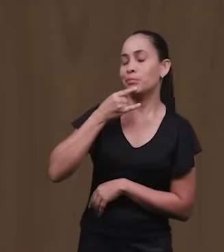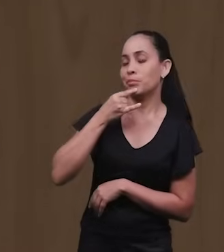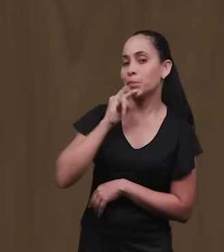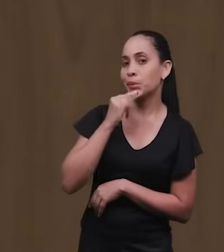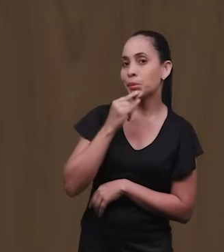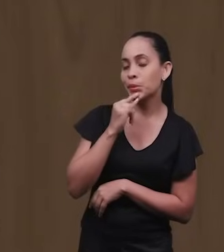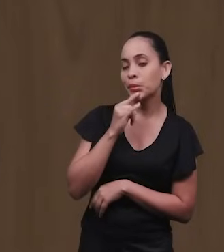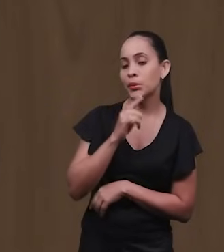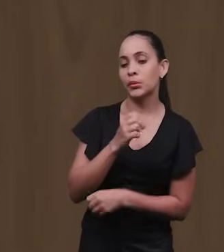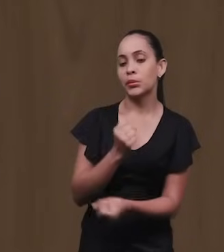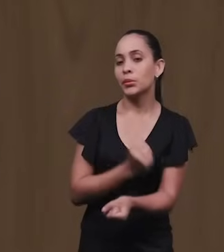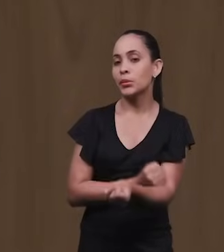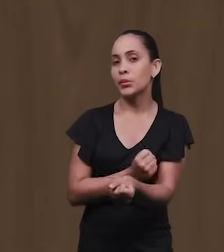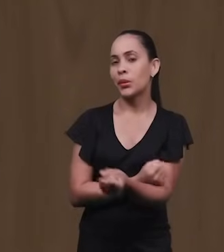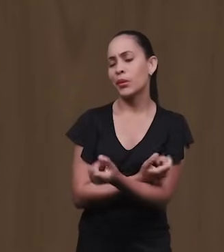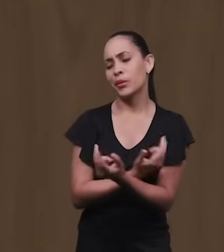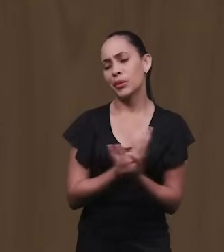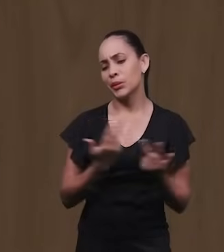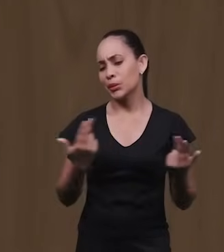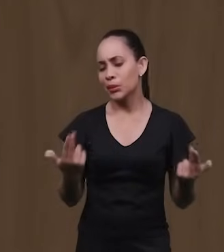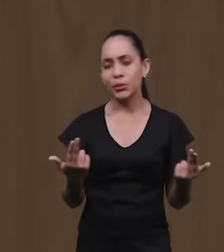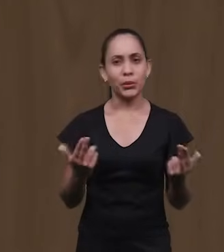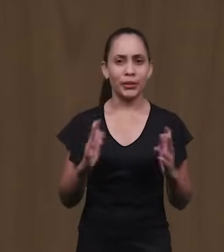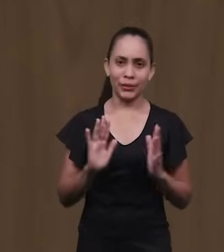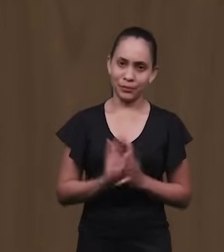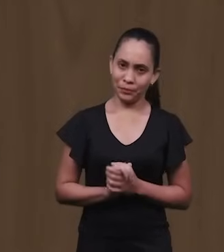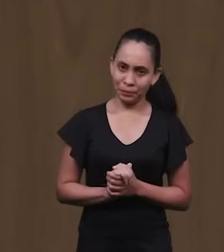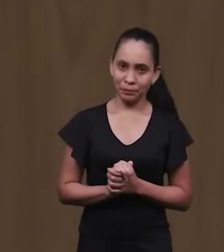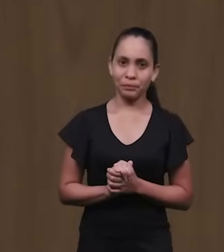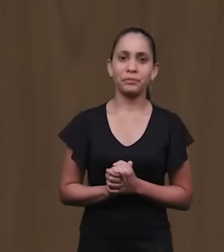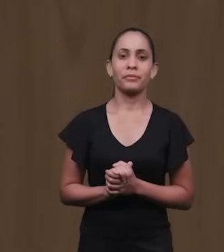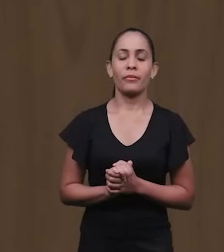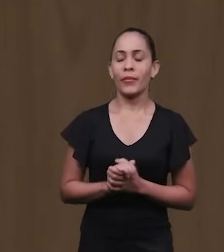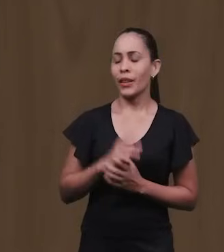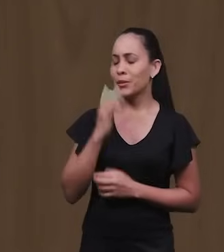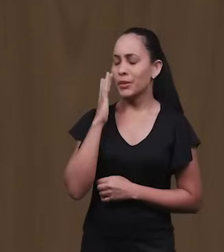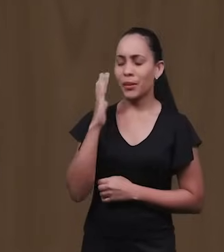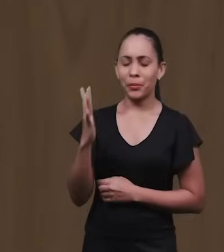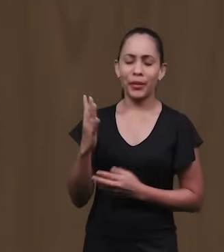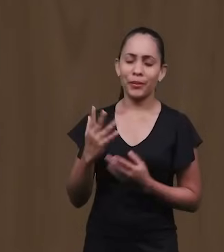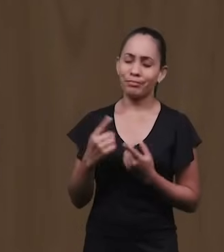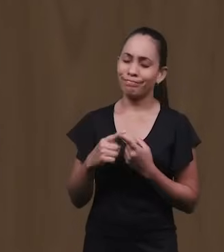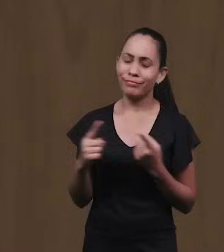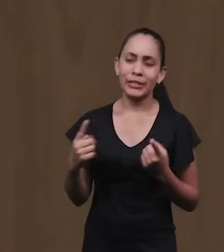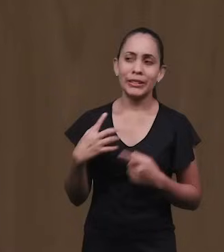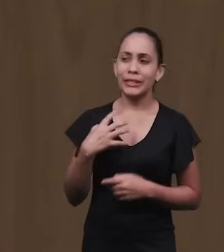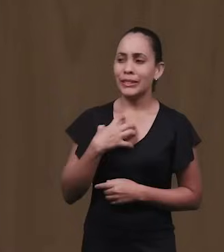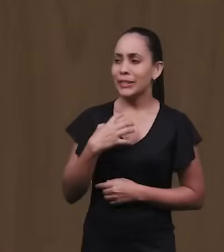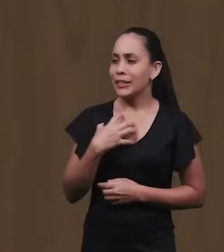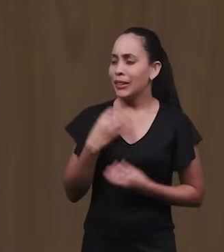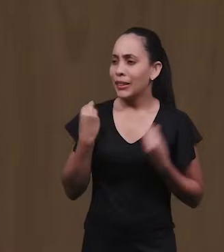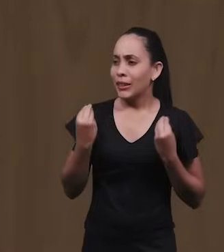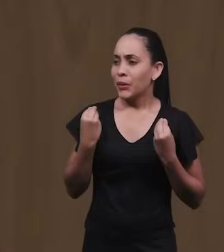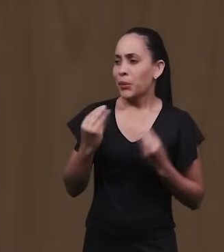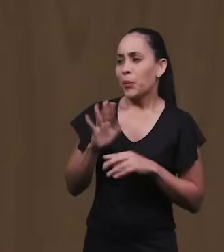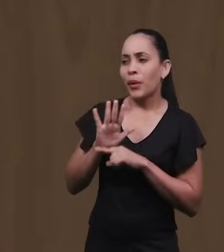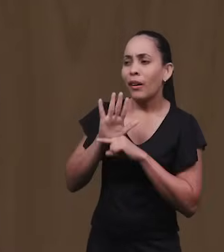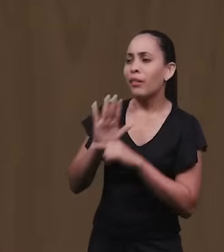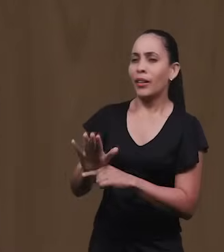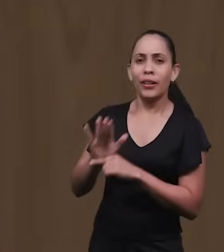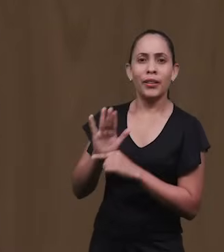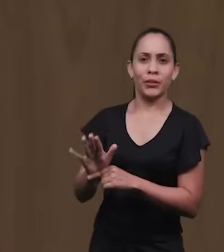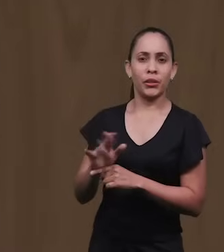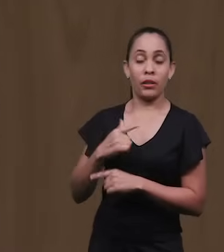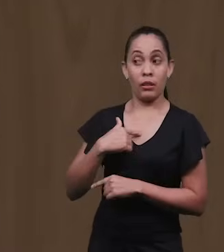alcoólica e outros vícios, né? E ela já não sabia mais o que fazer com ele.